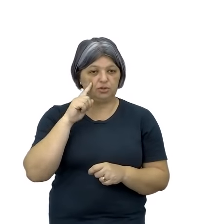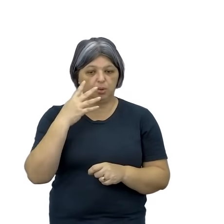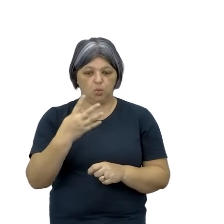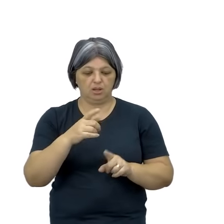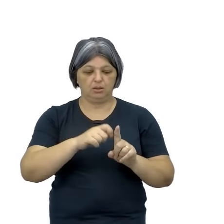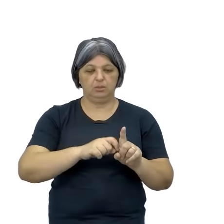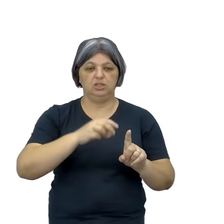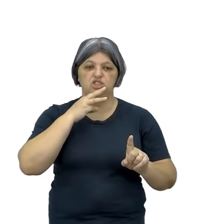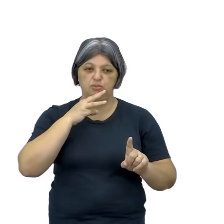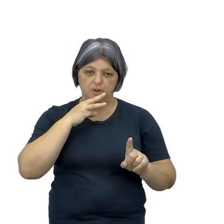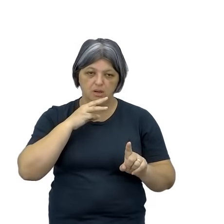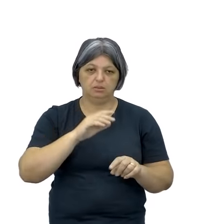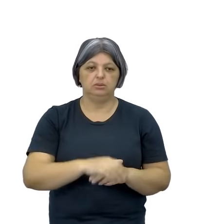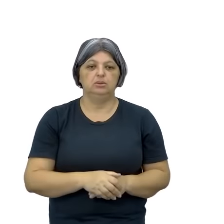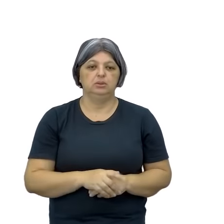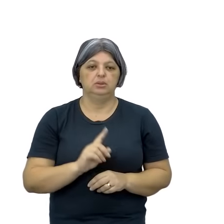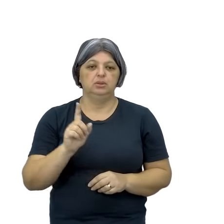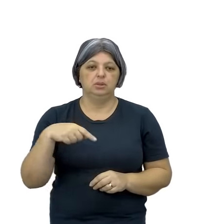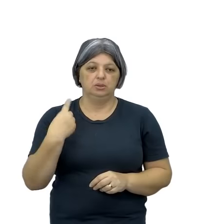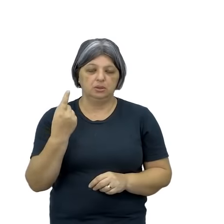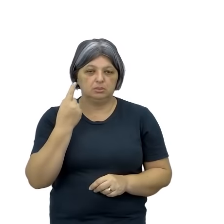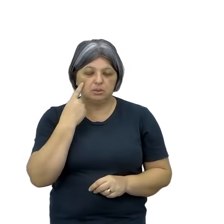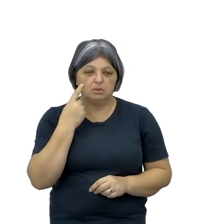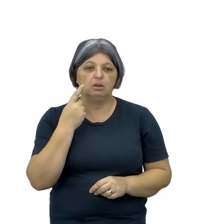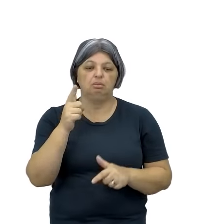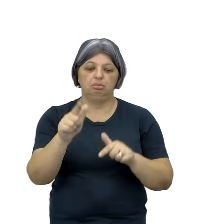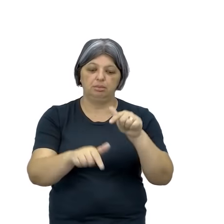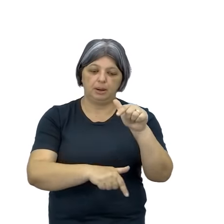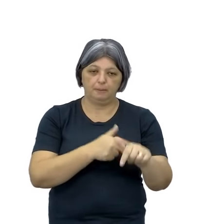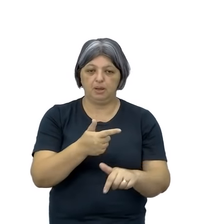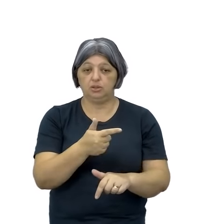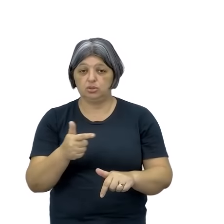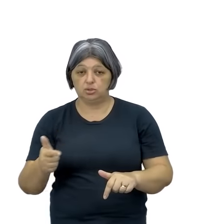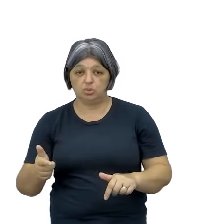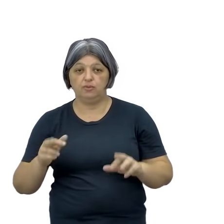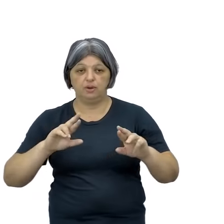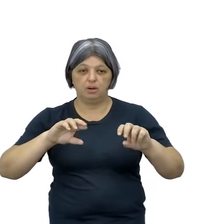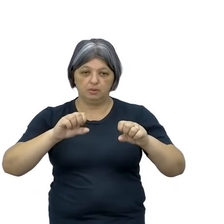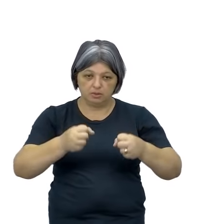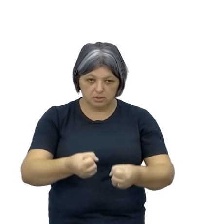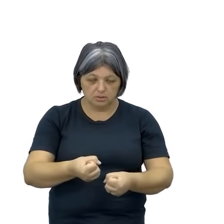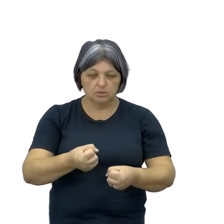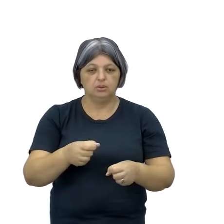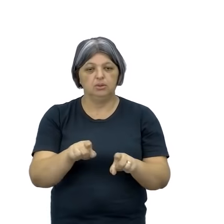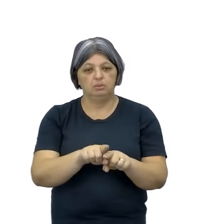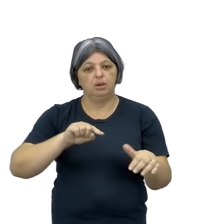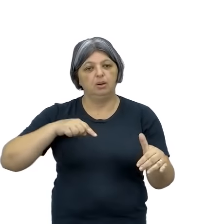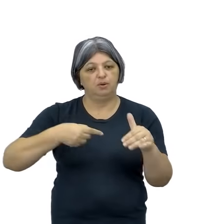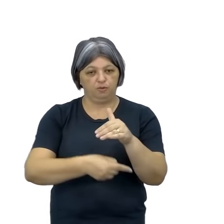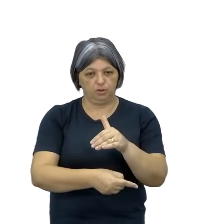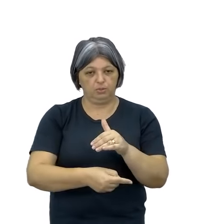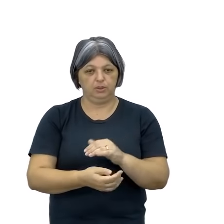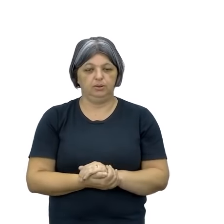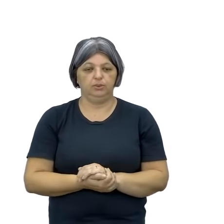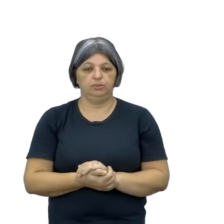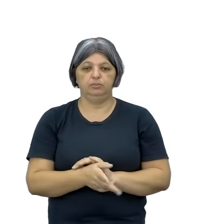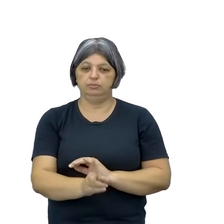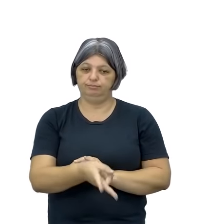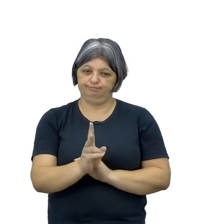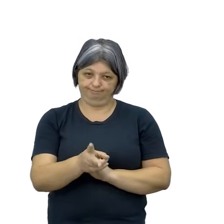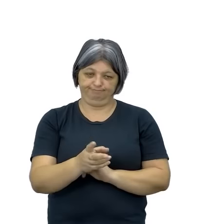vamos reiniciar os nossos trabalhos com a recuperação, reforço e aprofundamento